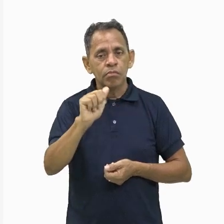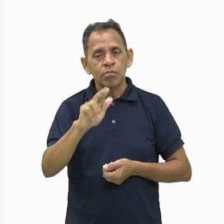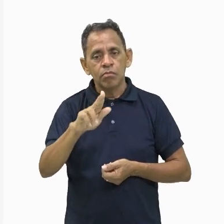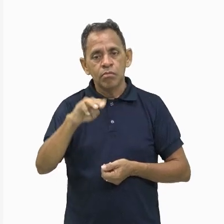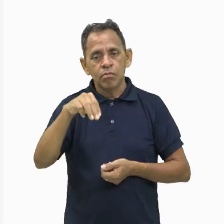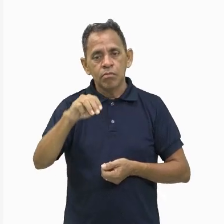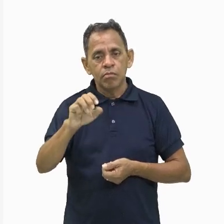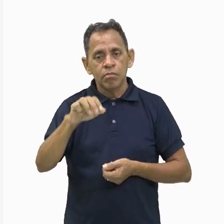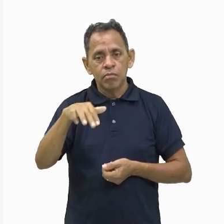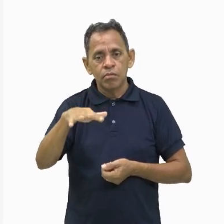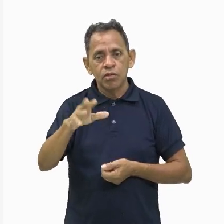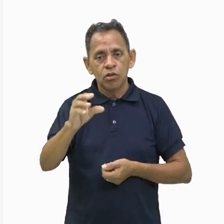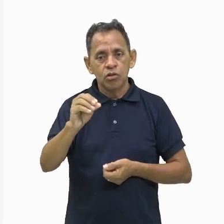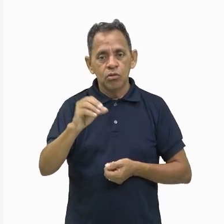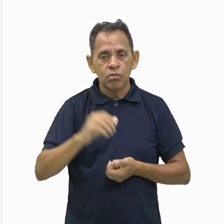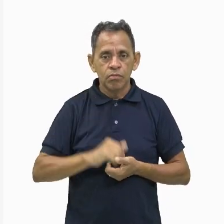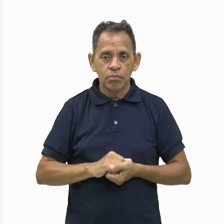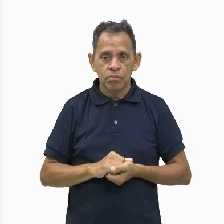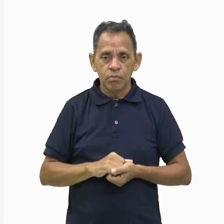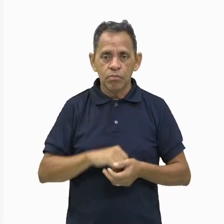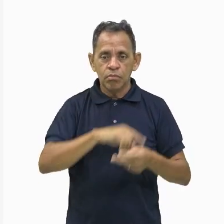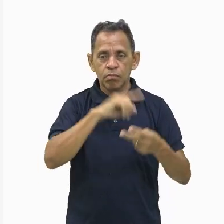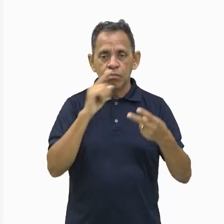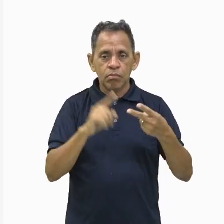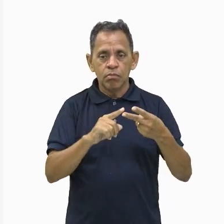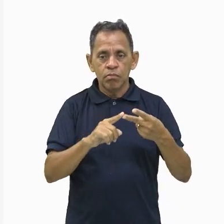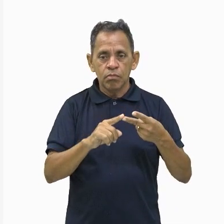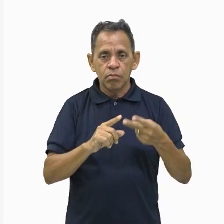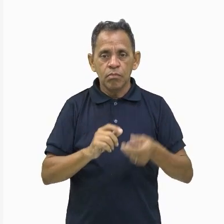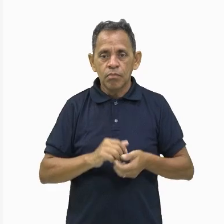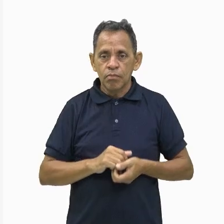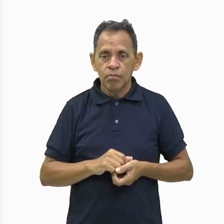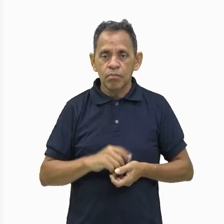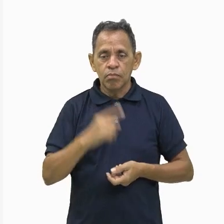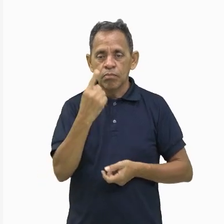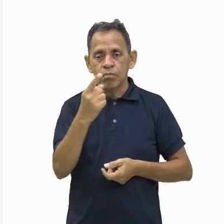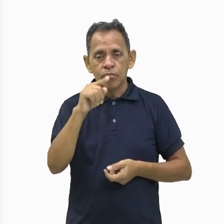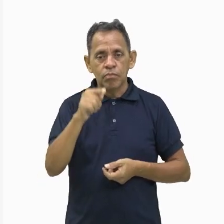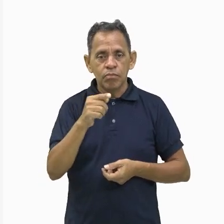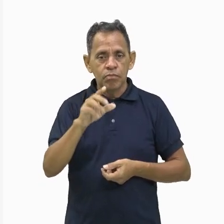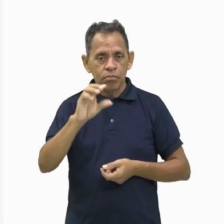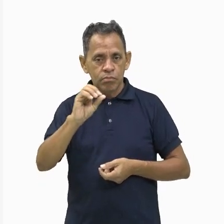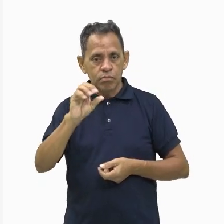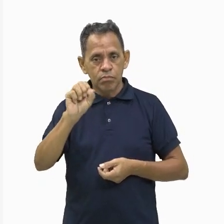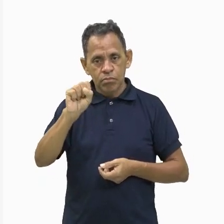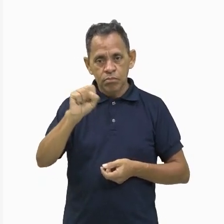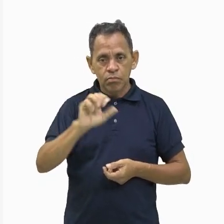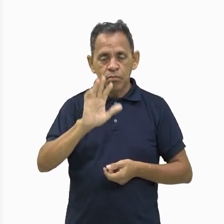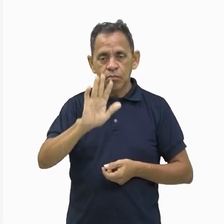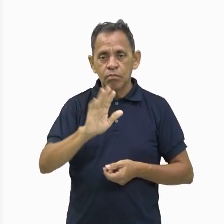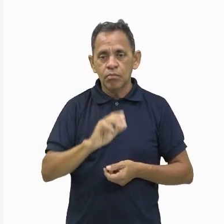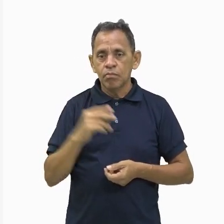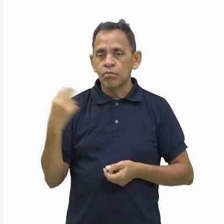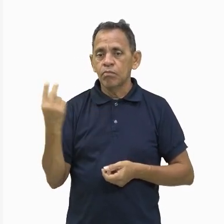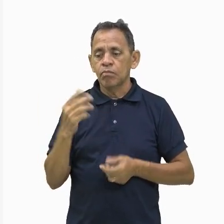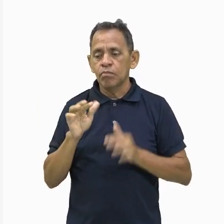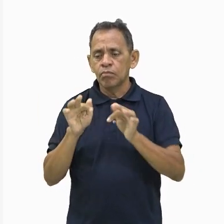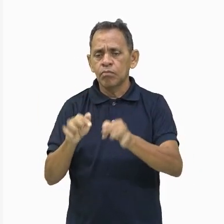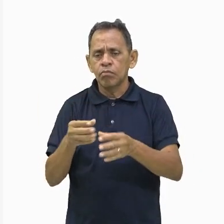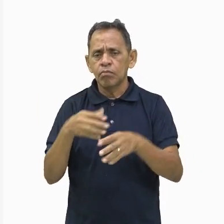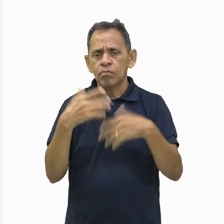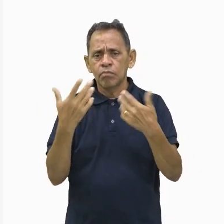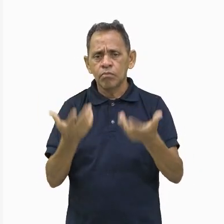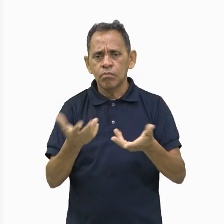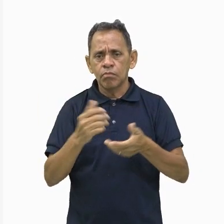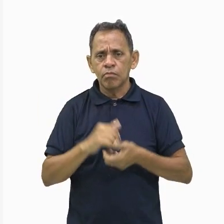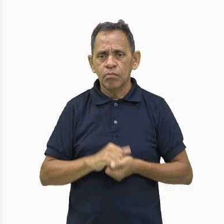desconto 0,85, fator de aumento 1,08. Bom, nós precisamos saber o valor final. E quanto é o valor final? O valor